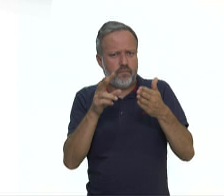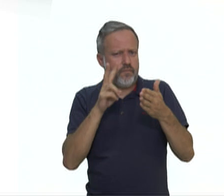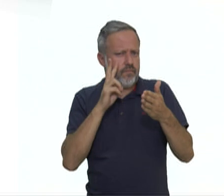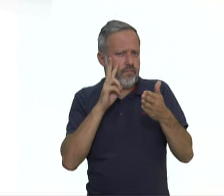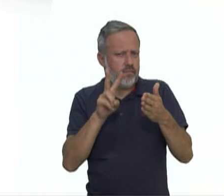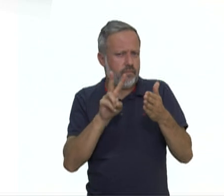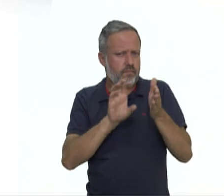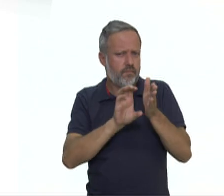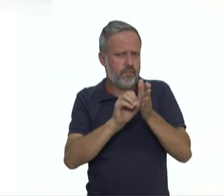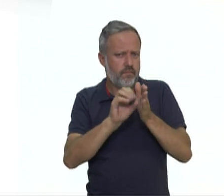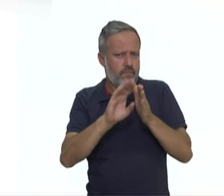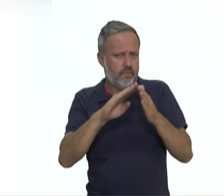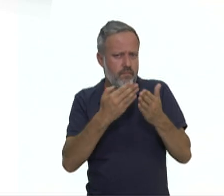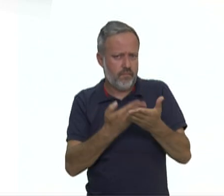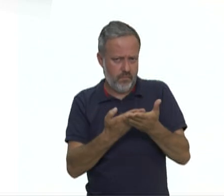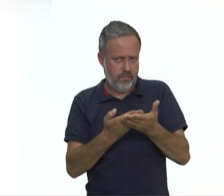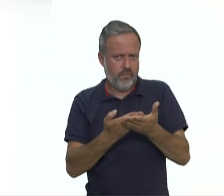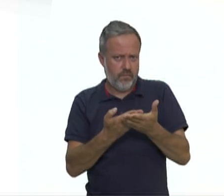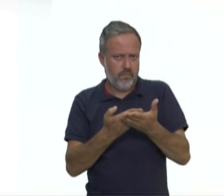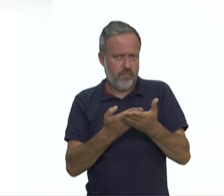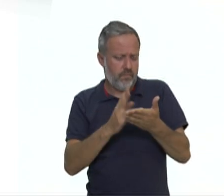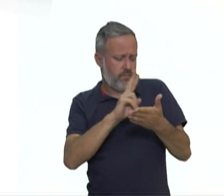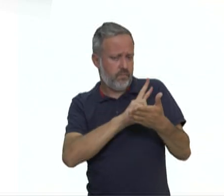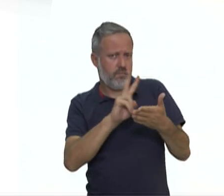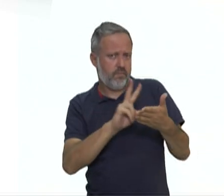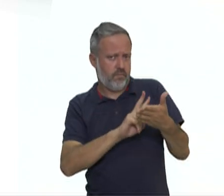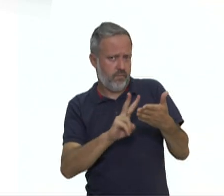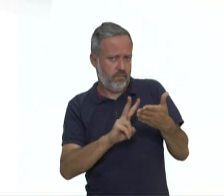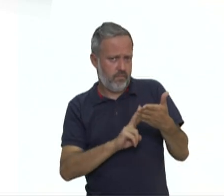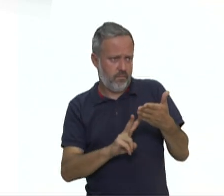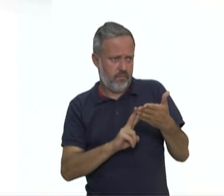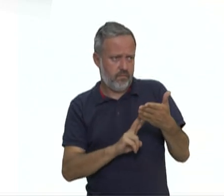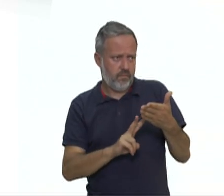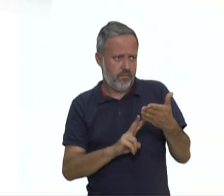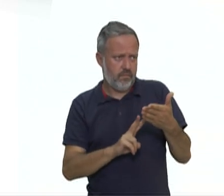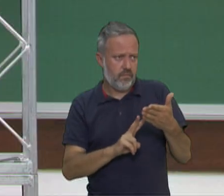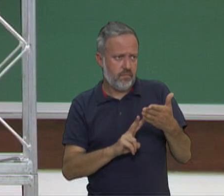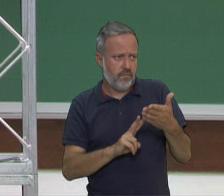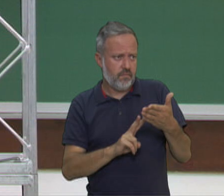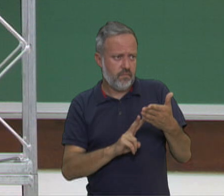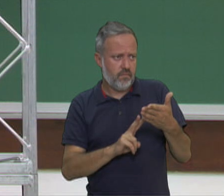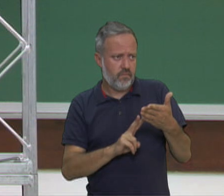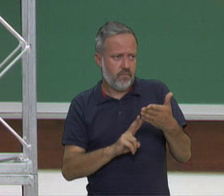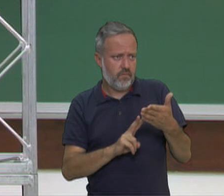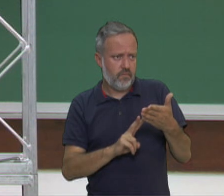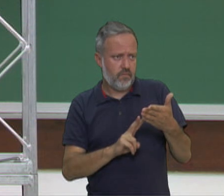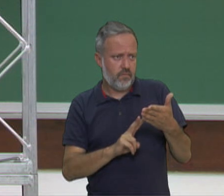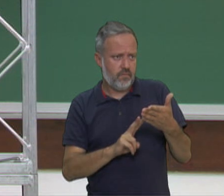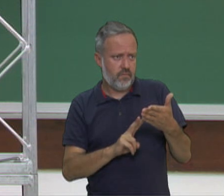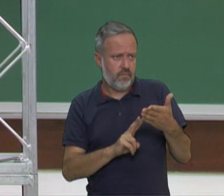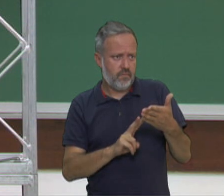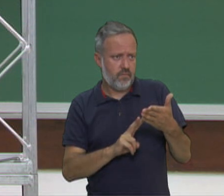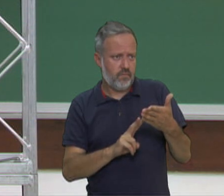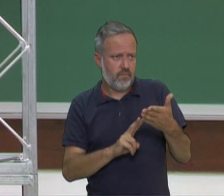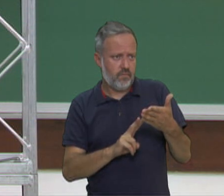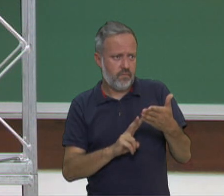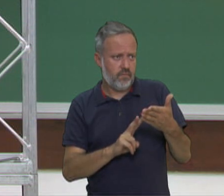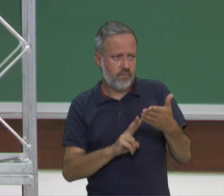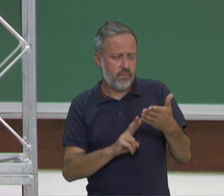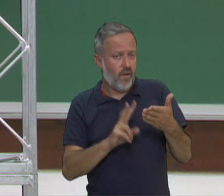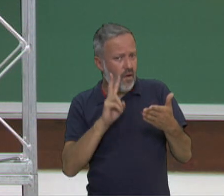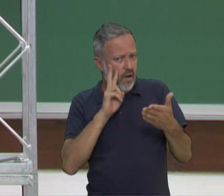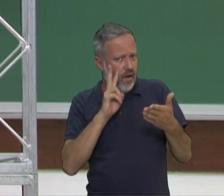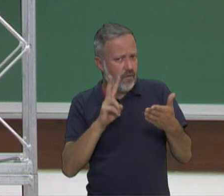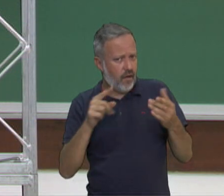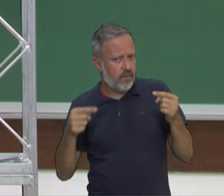aula para fazer visualização dela pelos aplicativos que eu já falei para vocês, pode ser que a seta apareça fora de lugar conforme